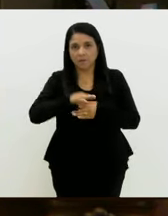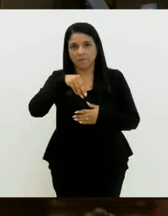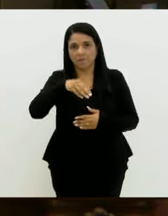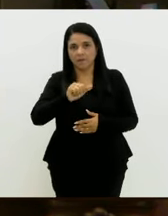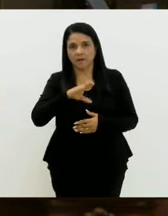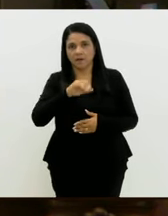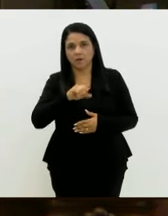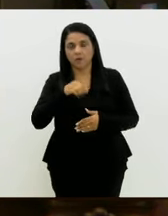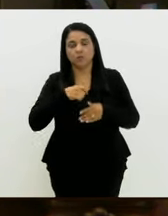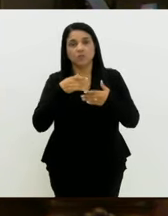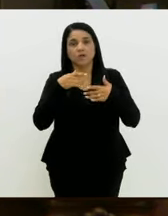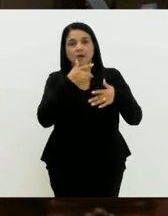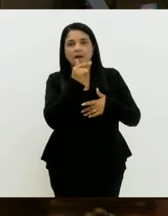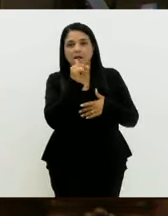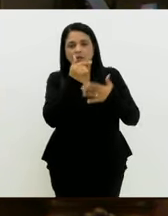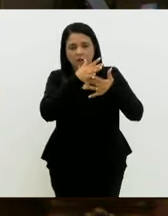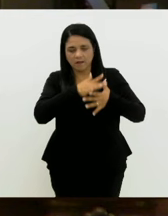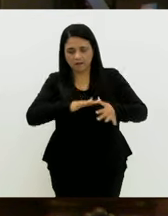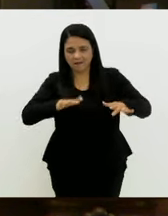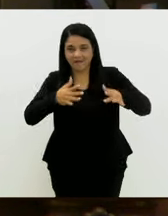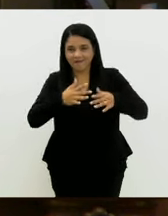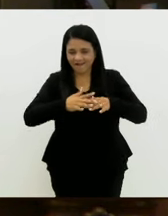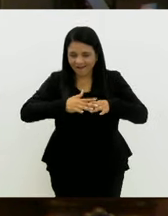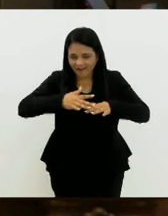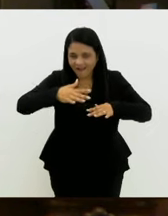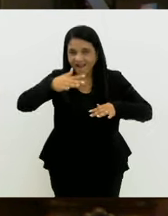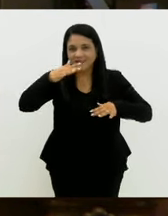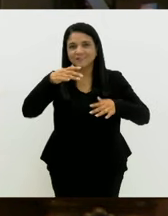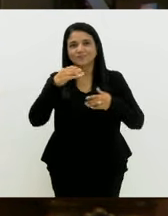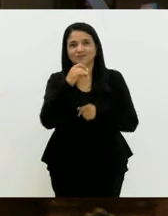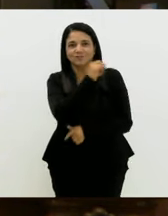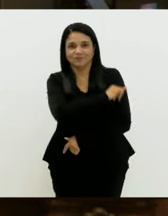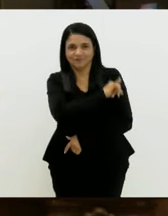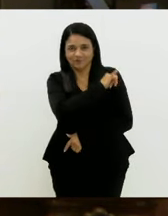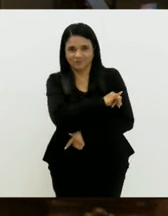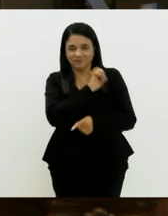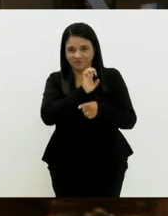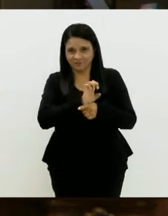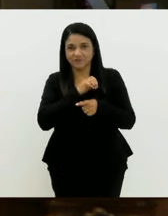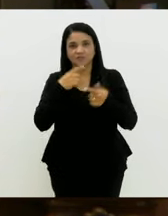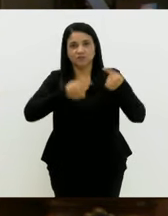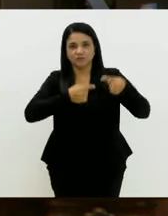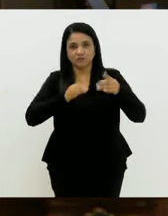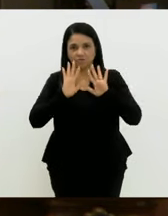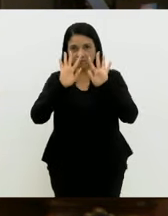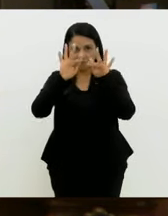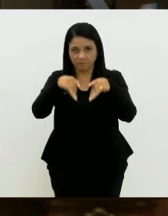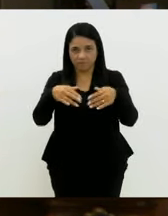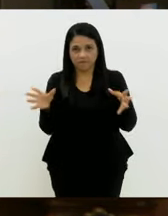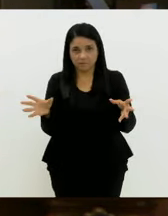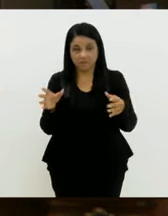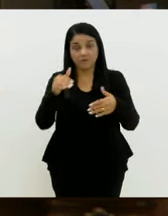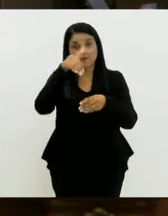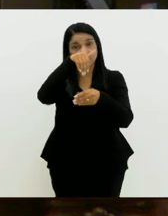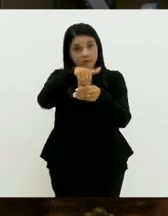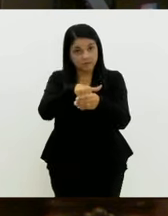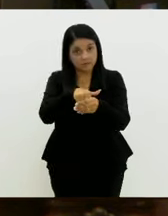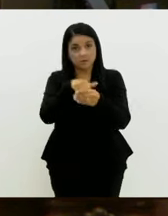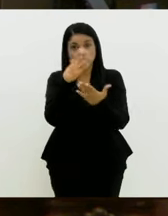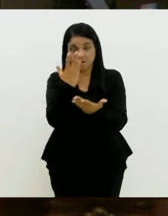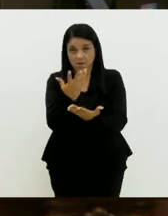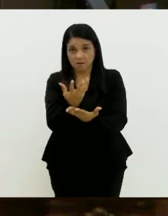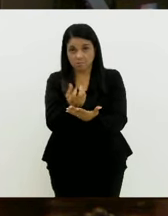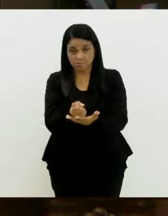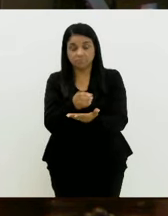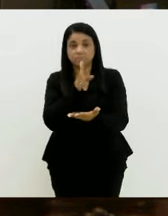pluviais cristalinas do Estado do Rio de Janeiro. Em discussão, não havendo quem queira discutir, encerrada a discussão, em votação, os senhores que aprovam, permaneçam